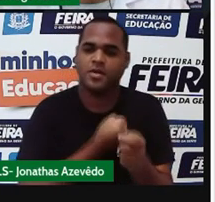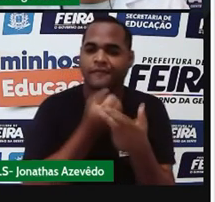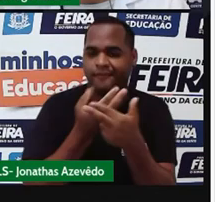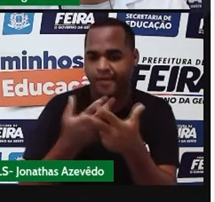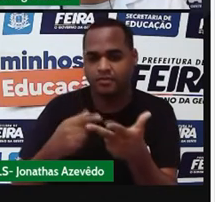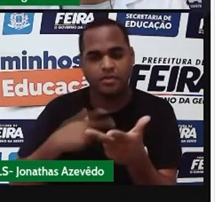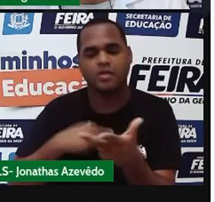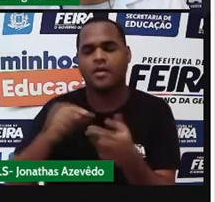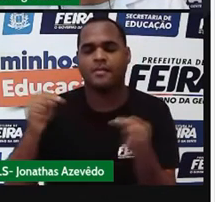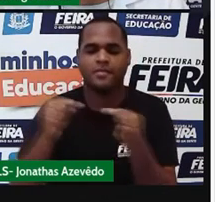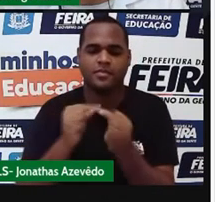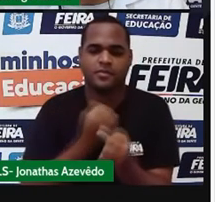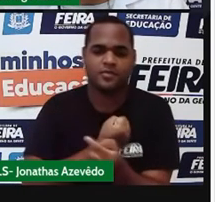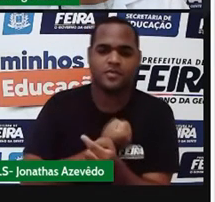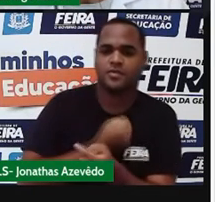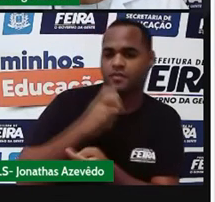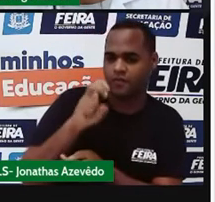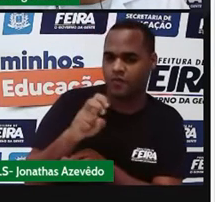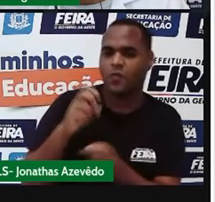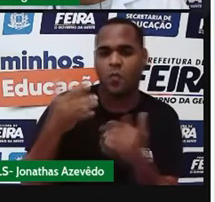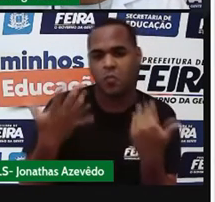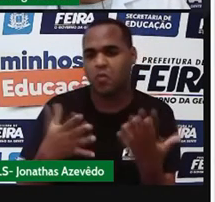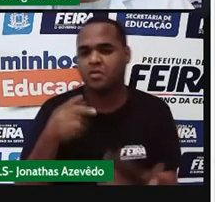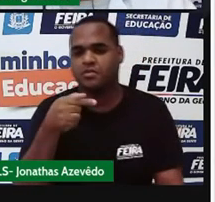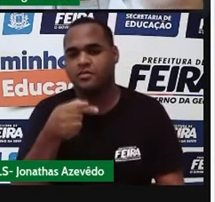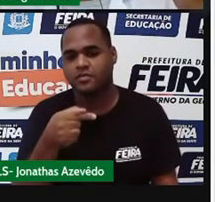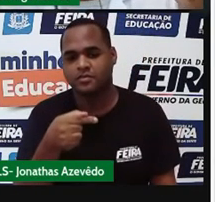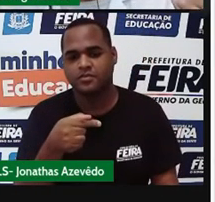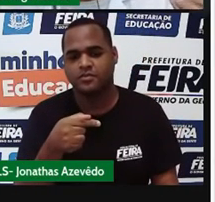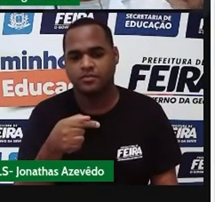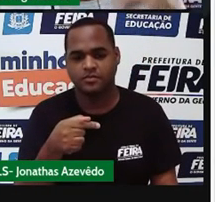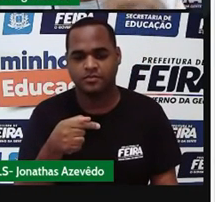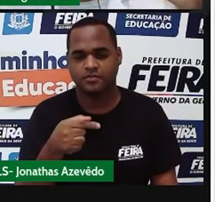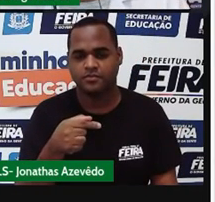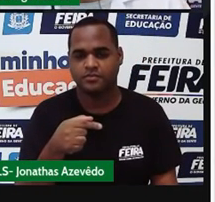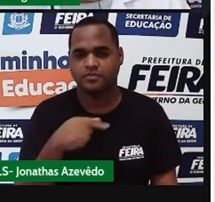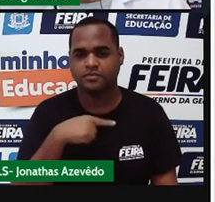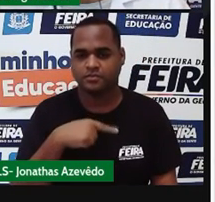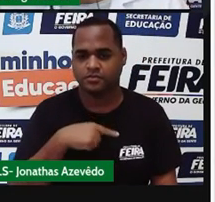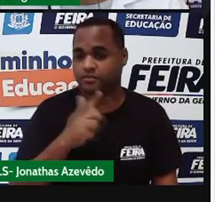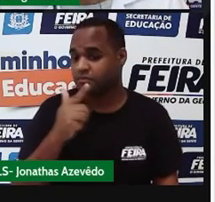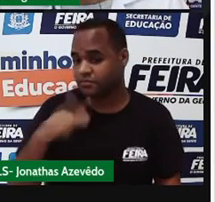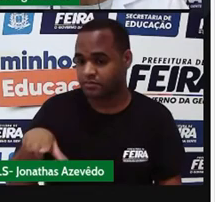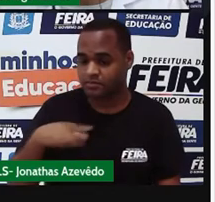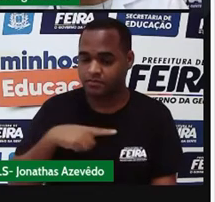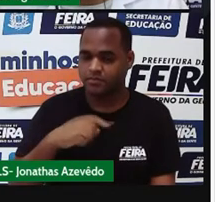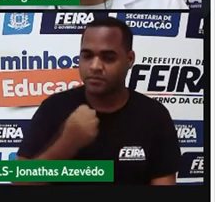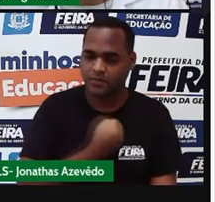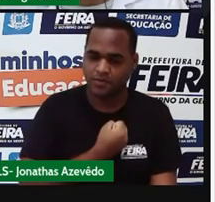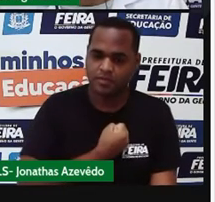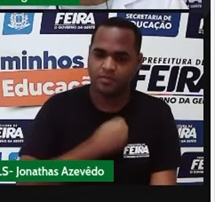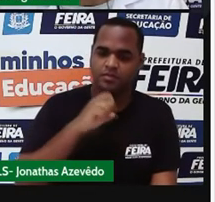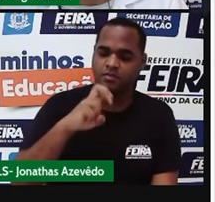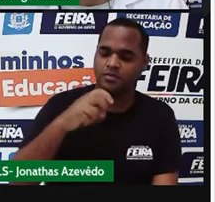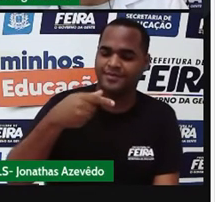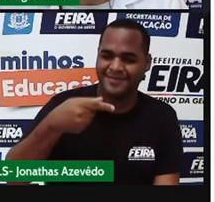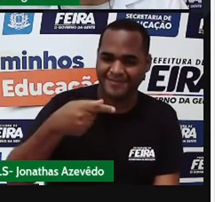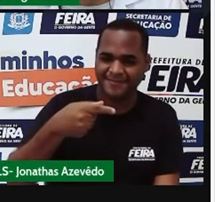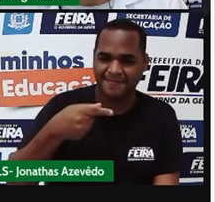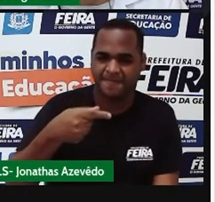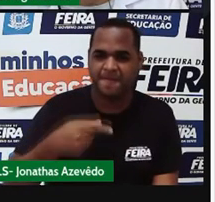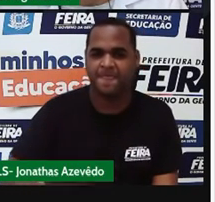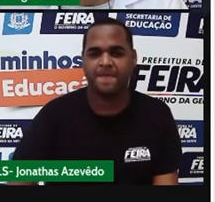nesse caso os 5 e os 7 E vai formar o número 57 Bom